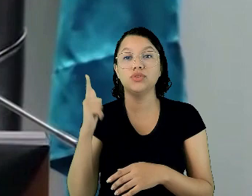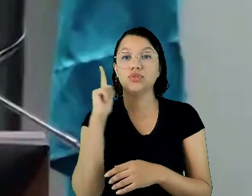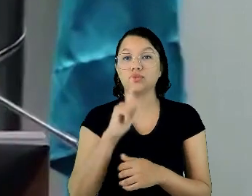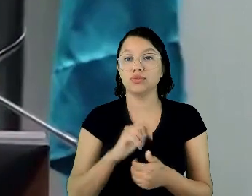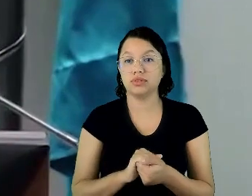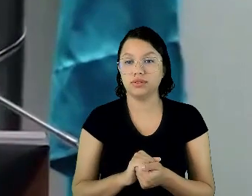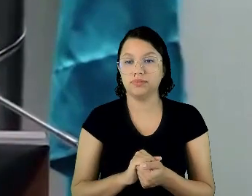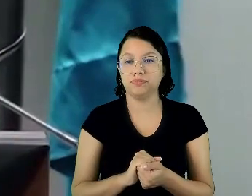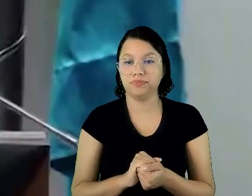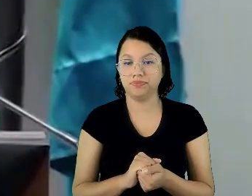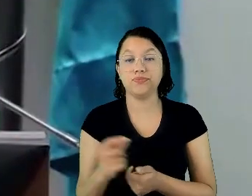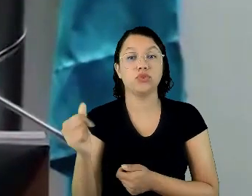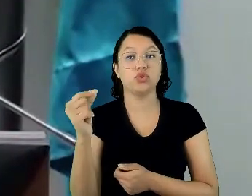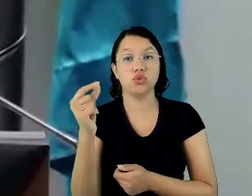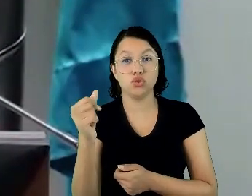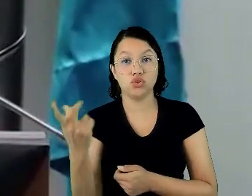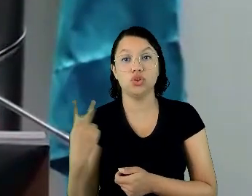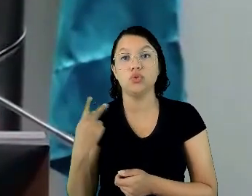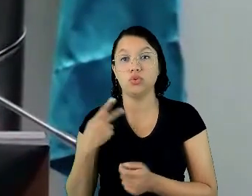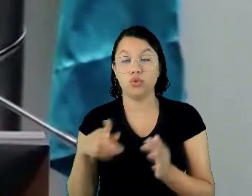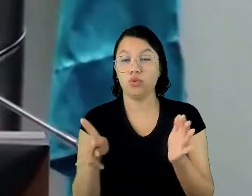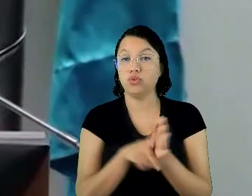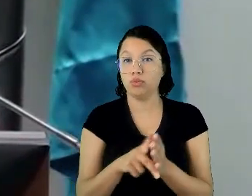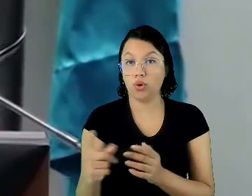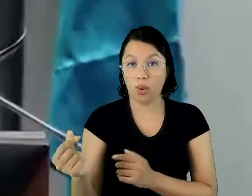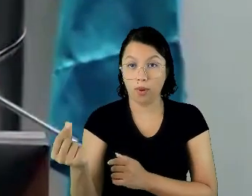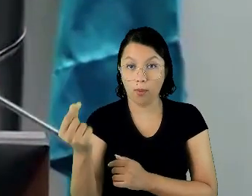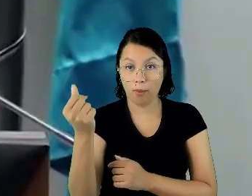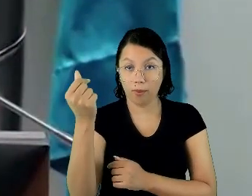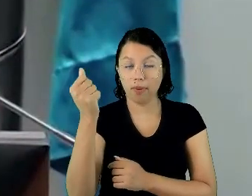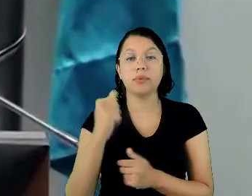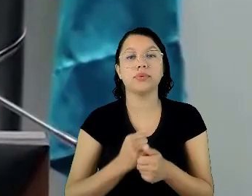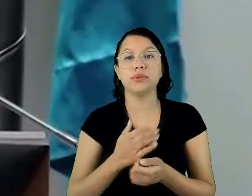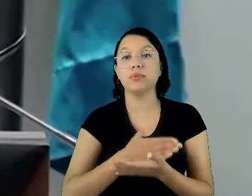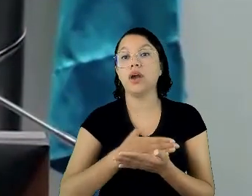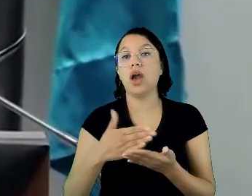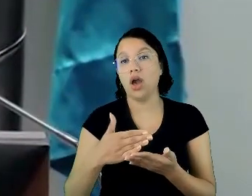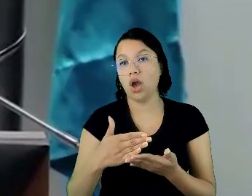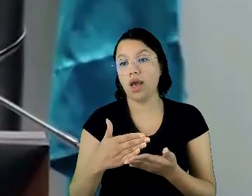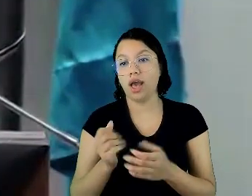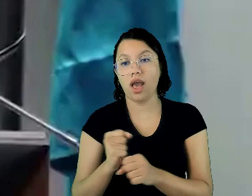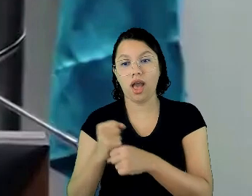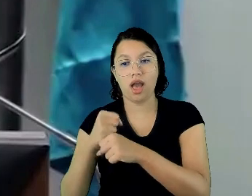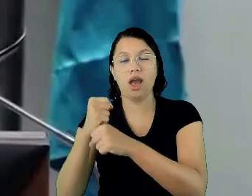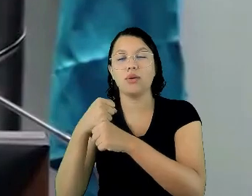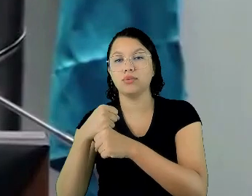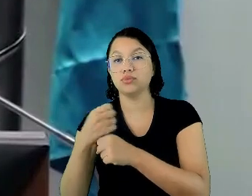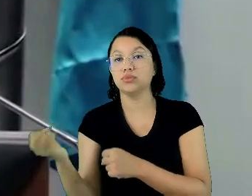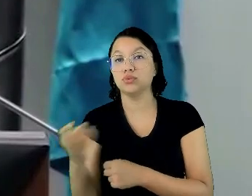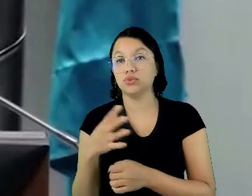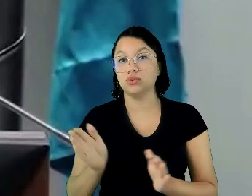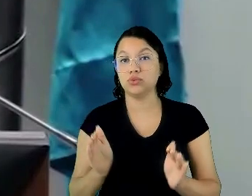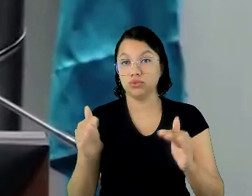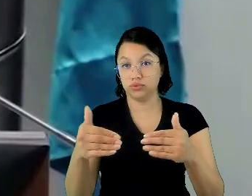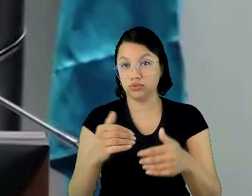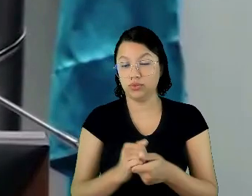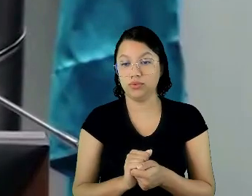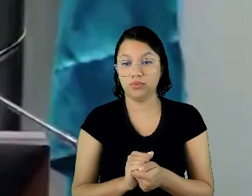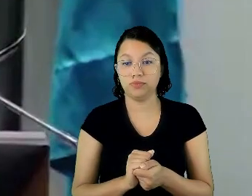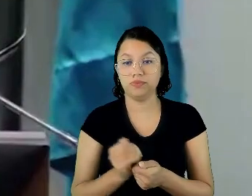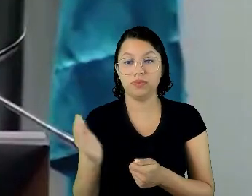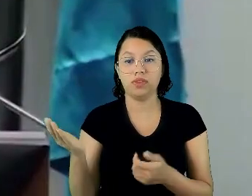próprio orçamento para dar o início às obras do novo fórum, que serão agora já em 2024,